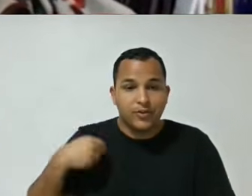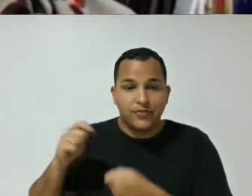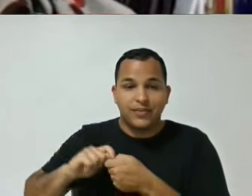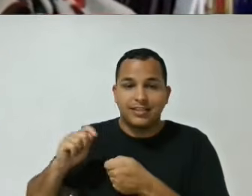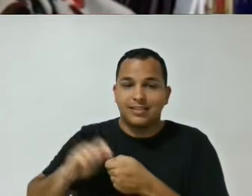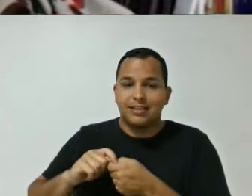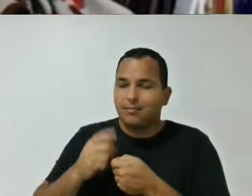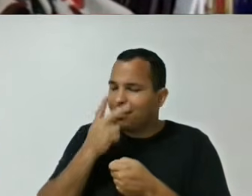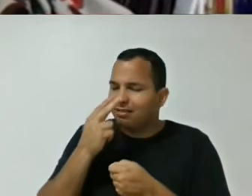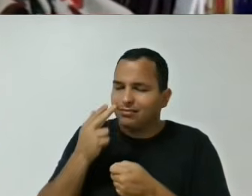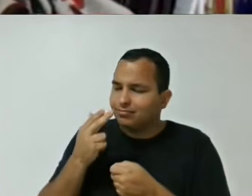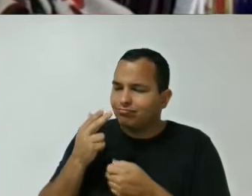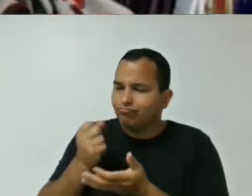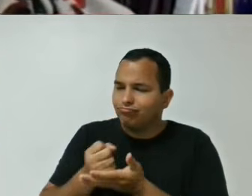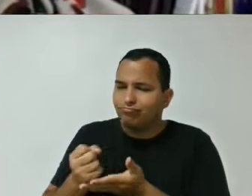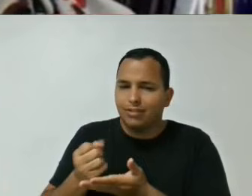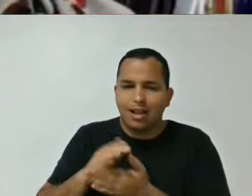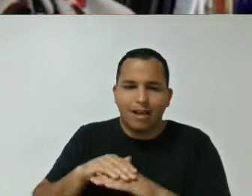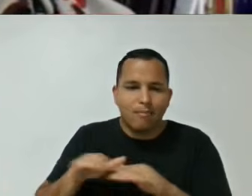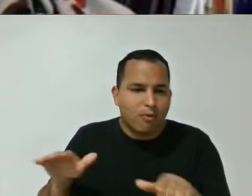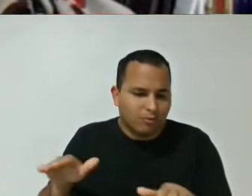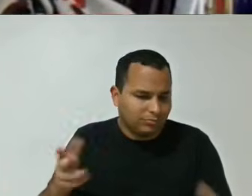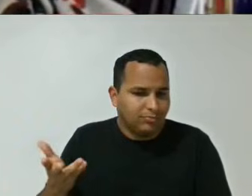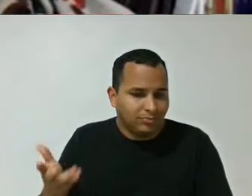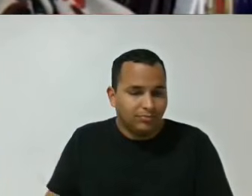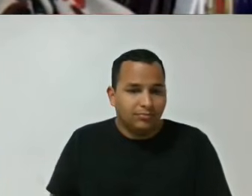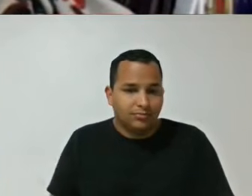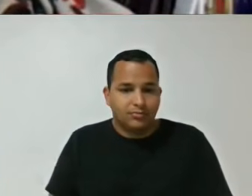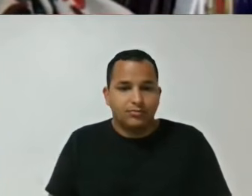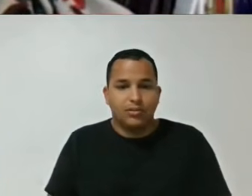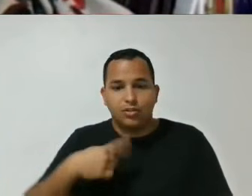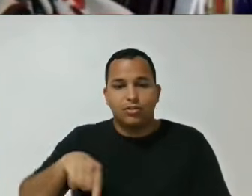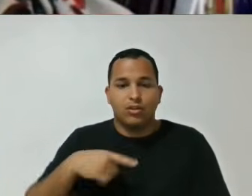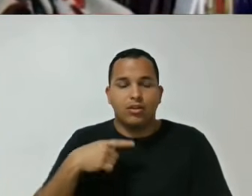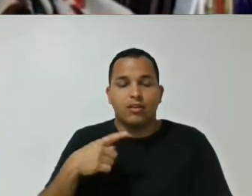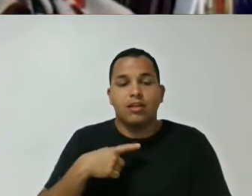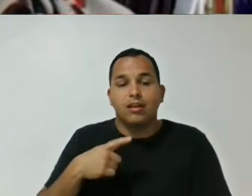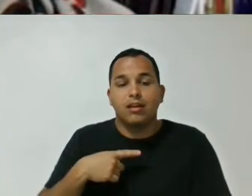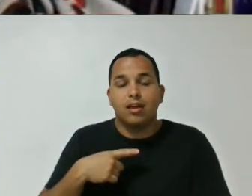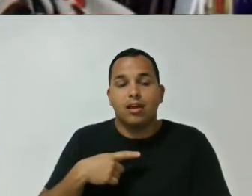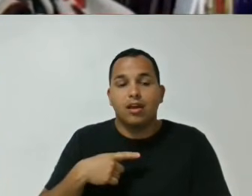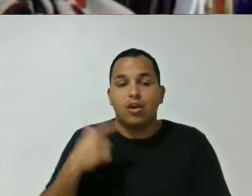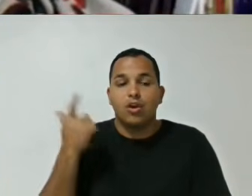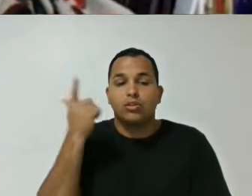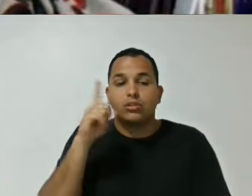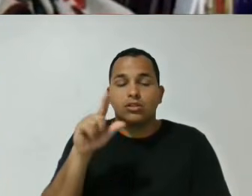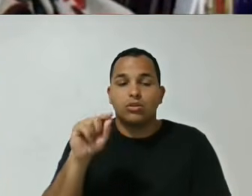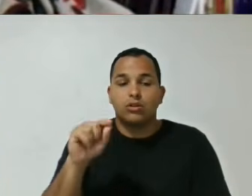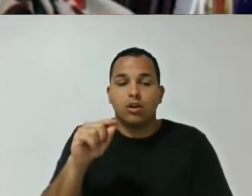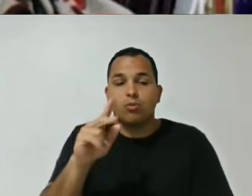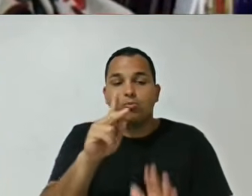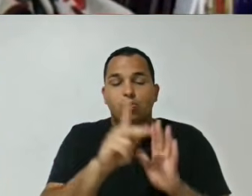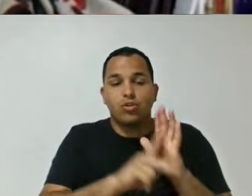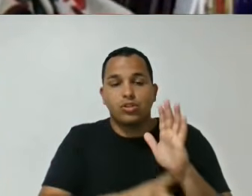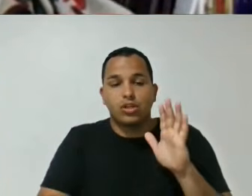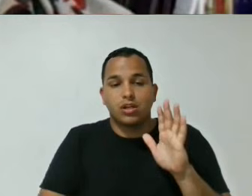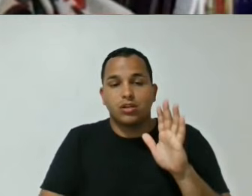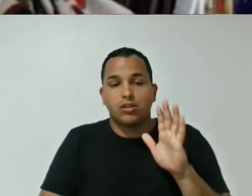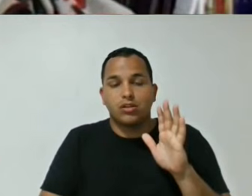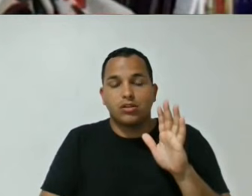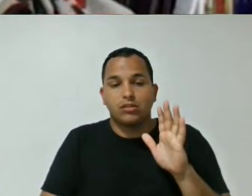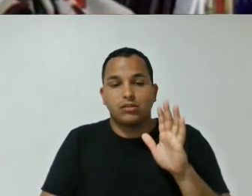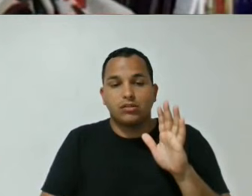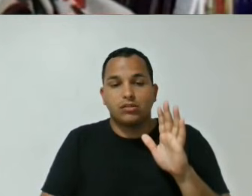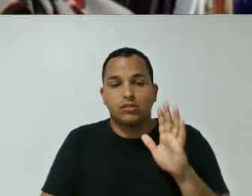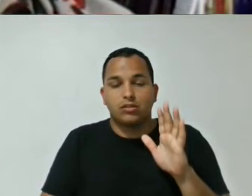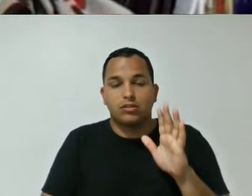fazer. Porque nós fomos contemplados com um projeto no Fundo Estadual de